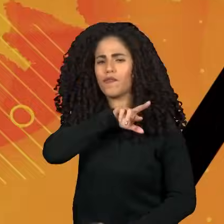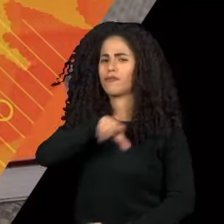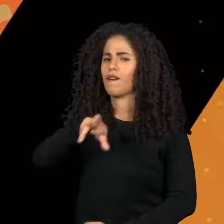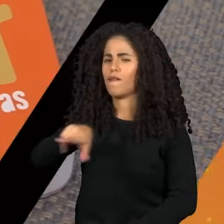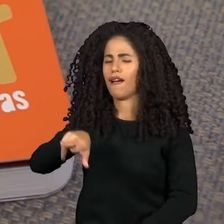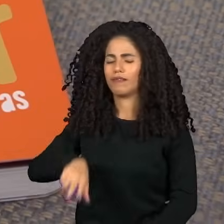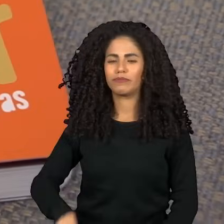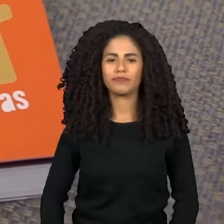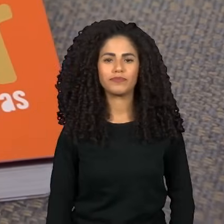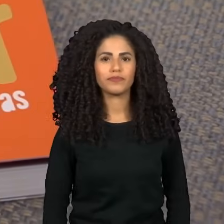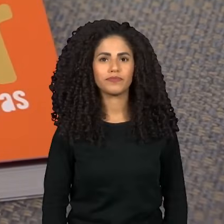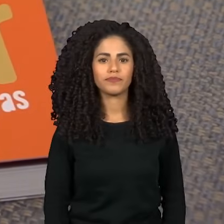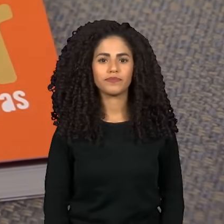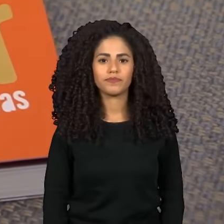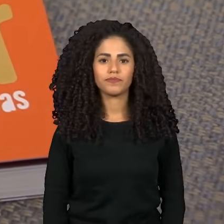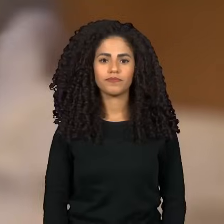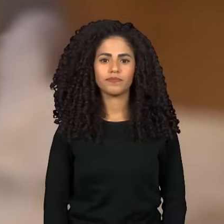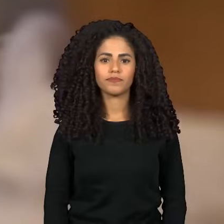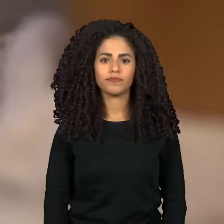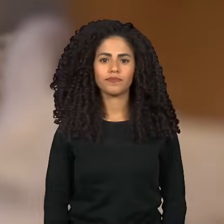vive.